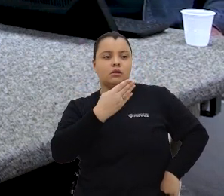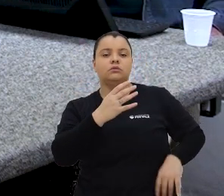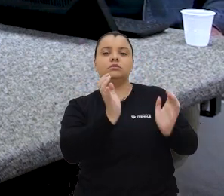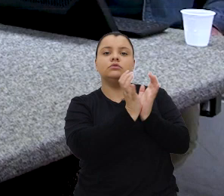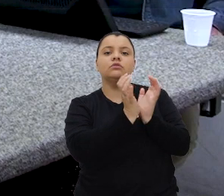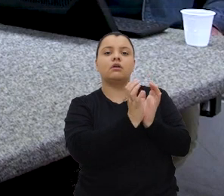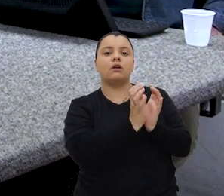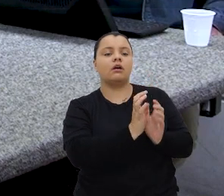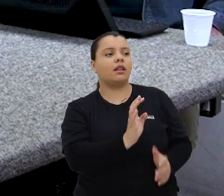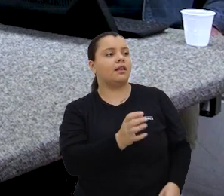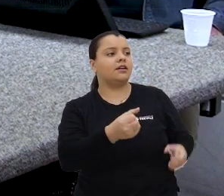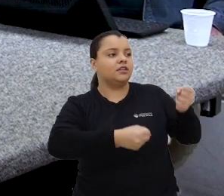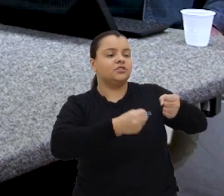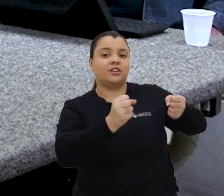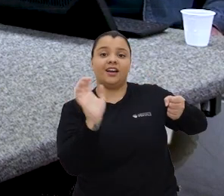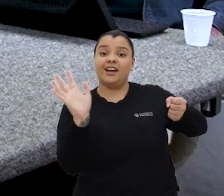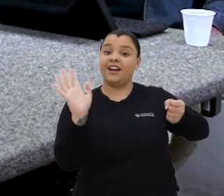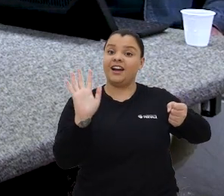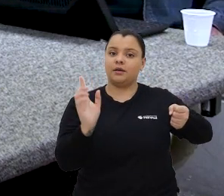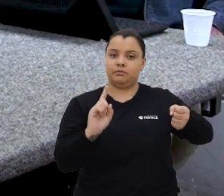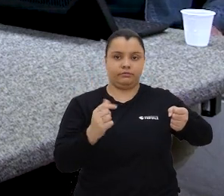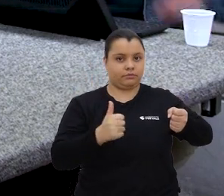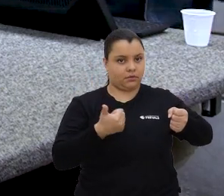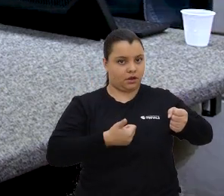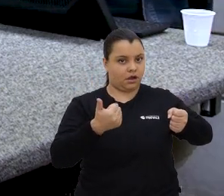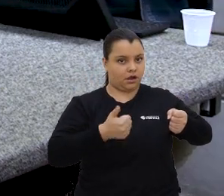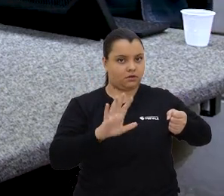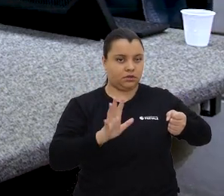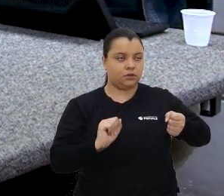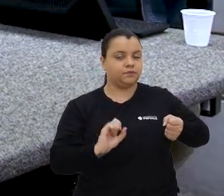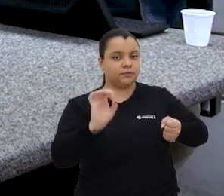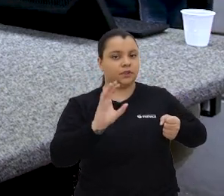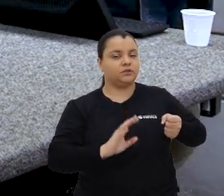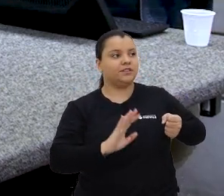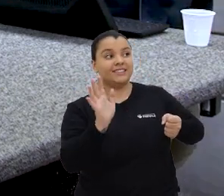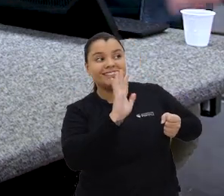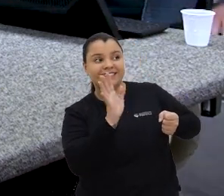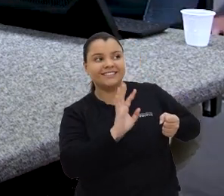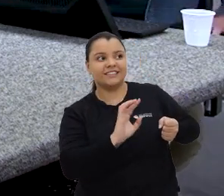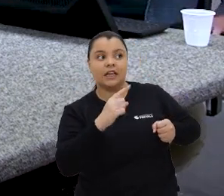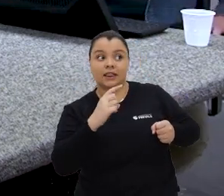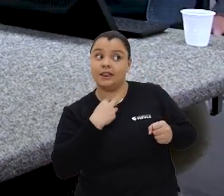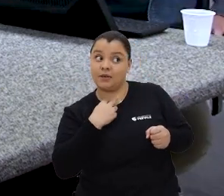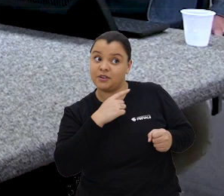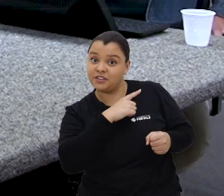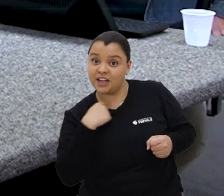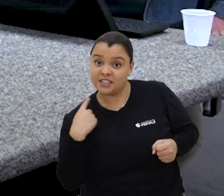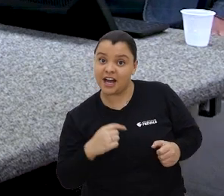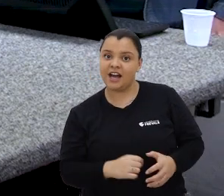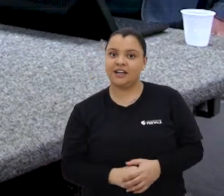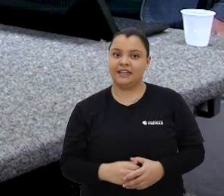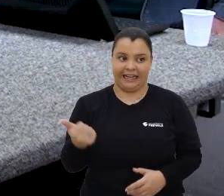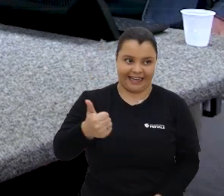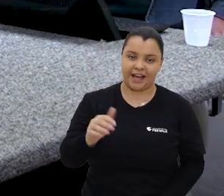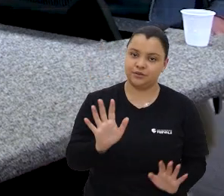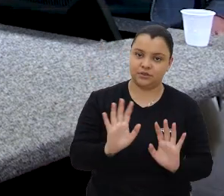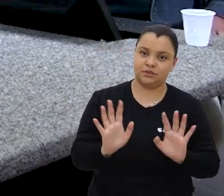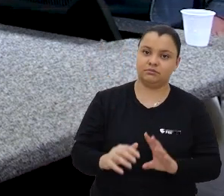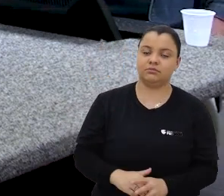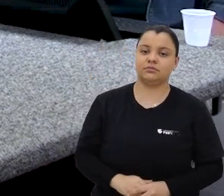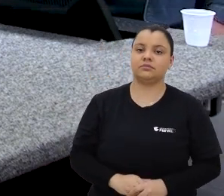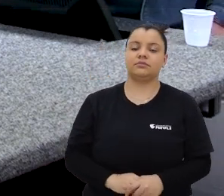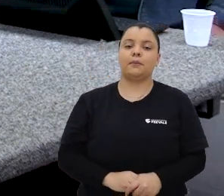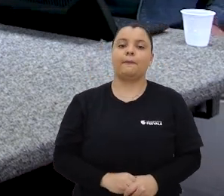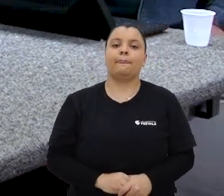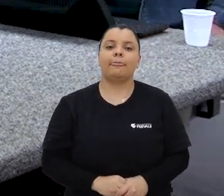buzinando, não ofereciam carona, mas mexiam, né? Não vai te atrasar, hein? Né? Mas não ofereciam a carona também.